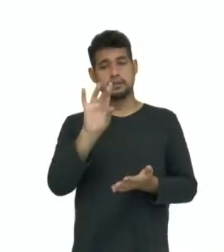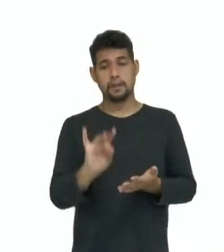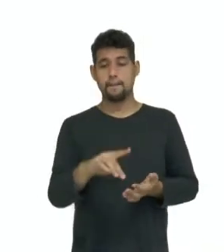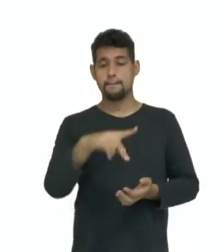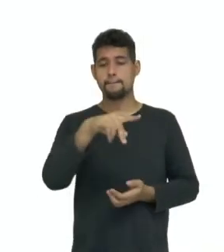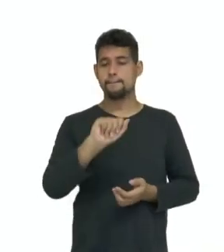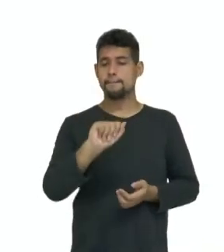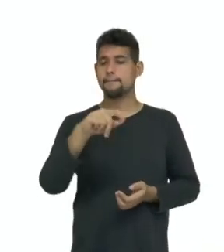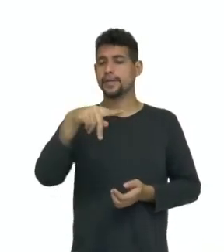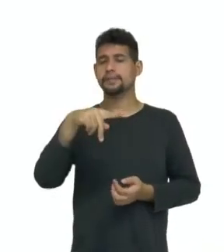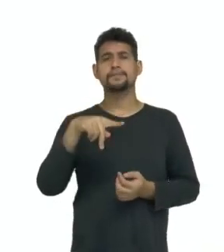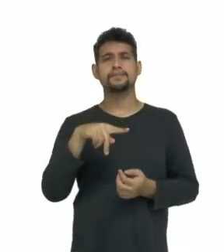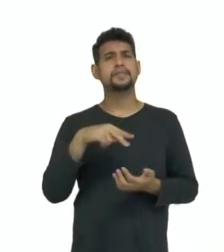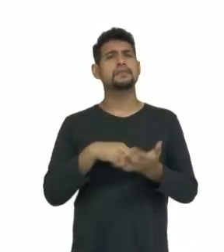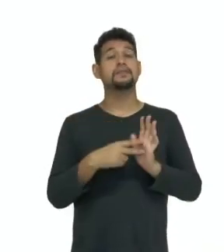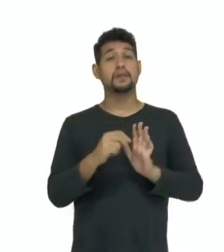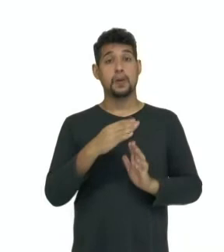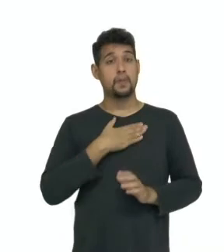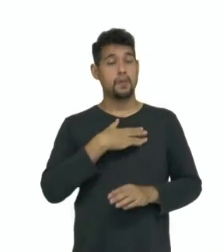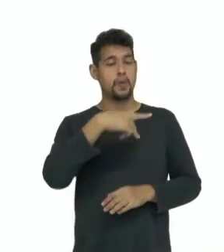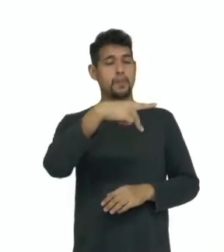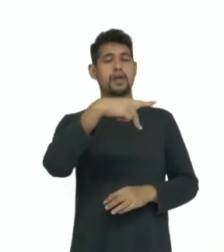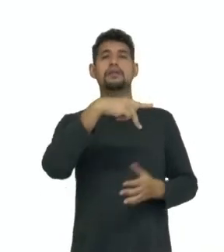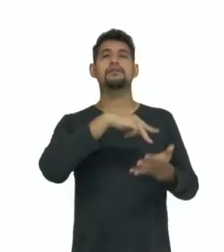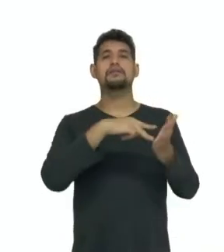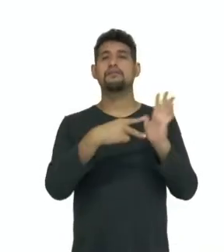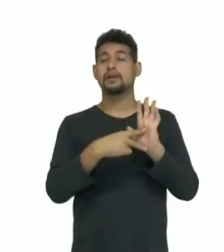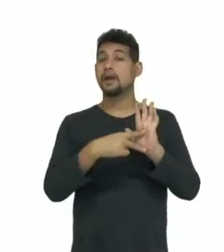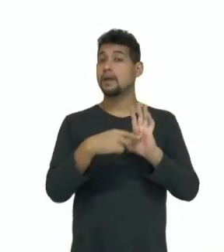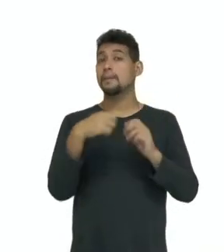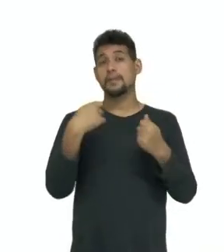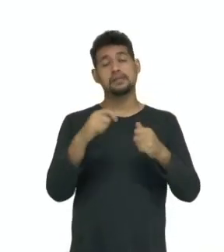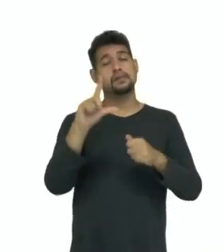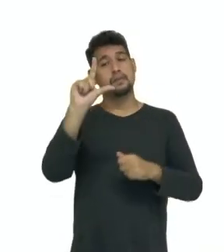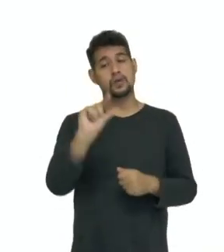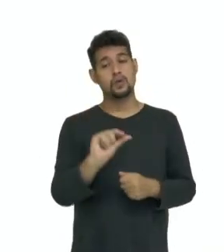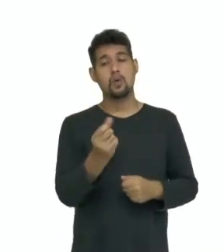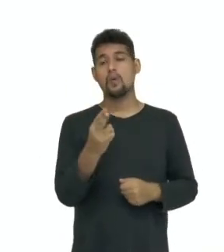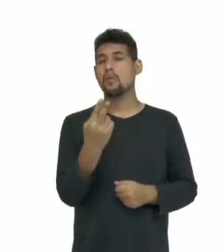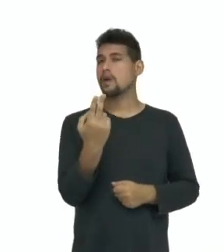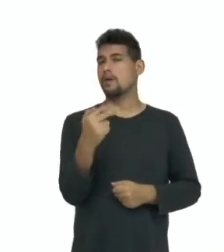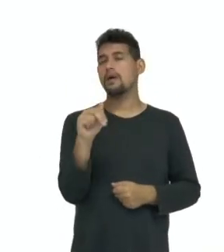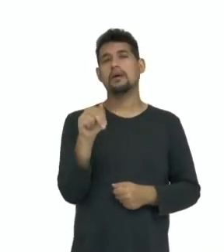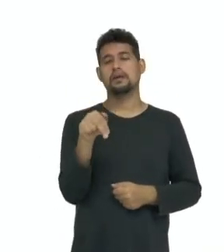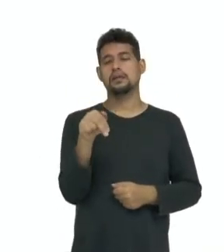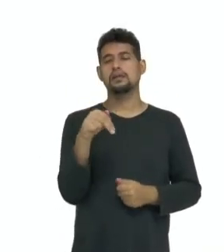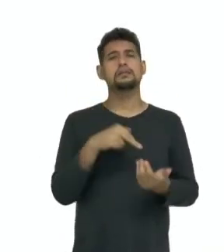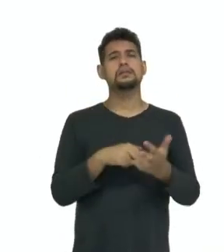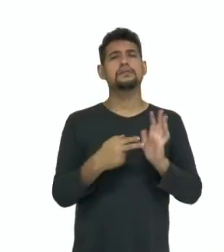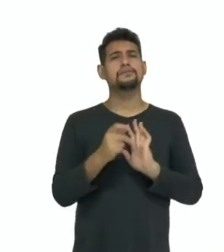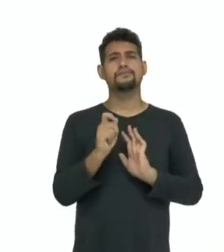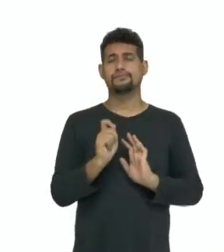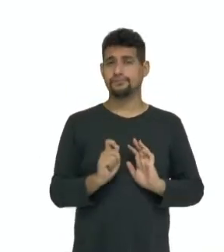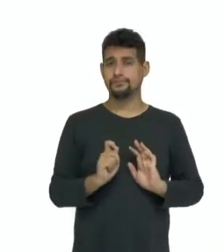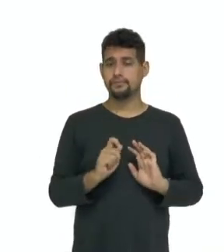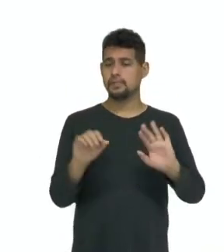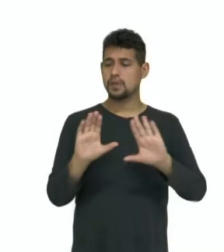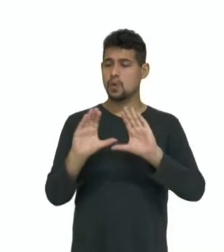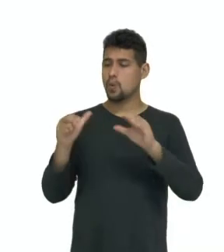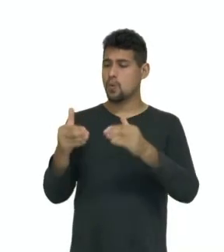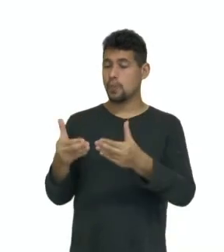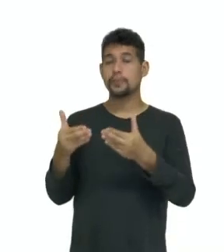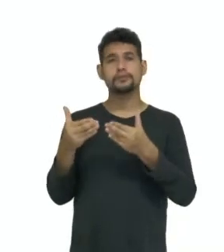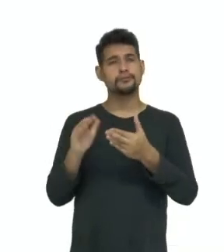P, ou seja, o meu P ele tem que ser menor ou igual a N. São os